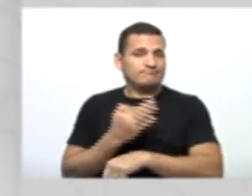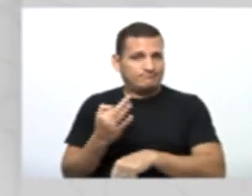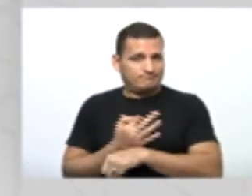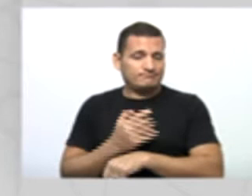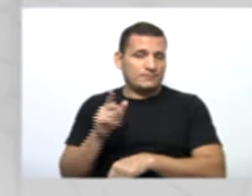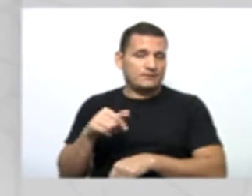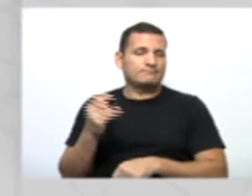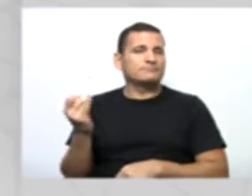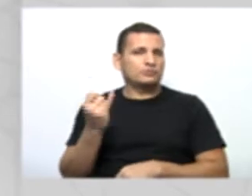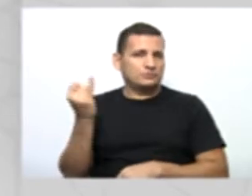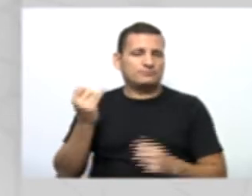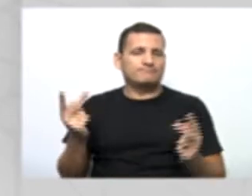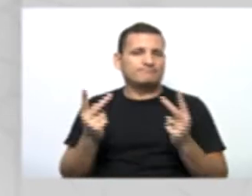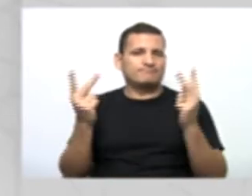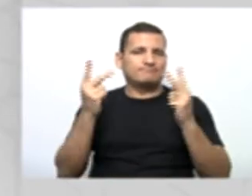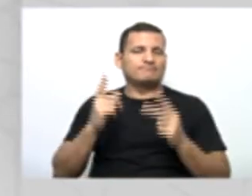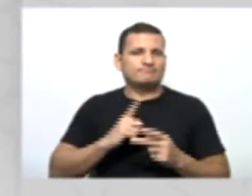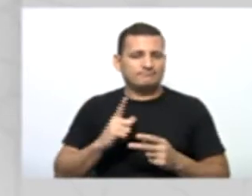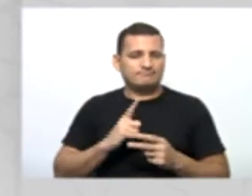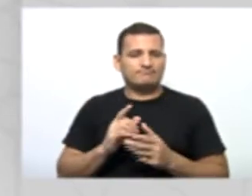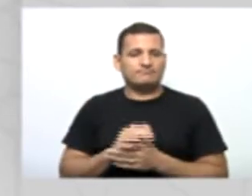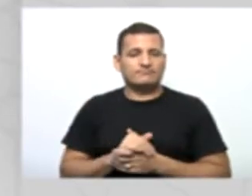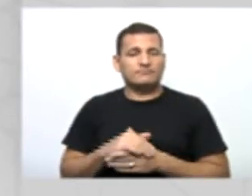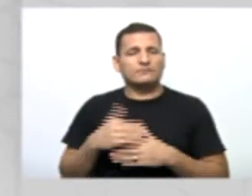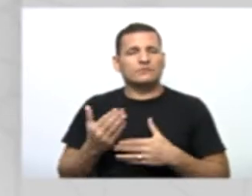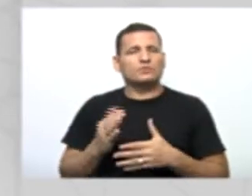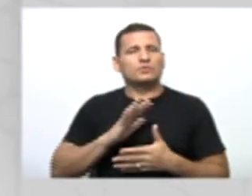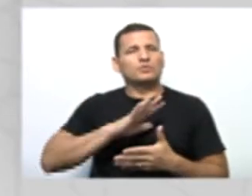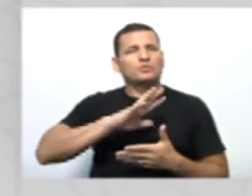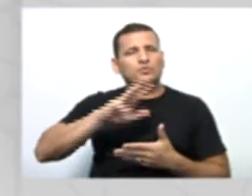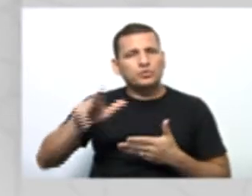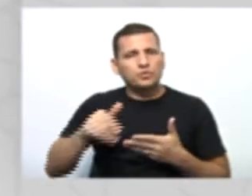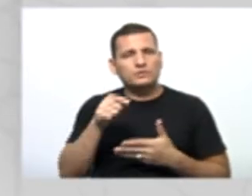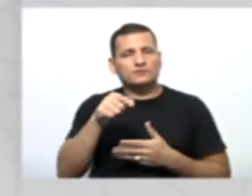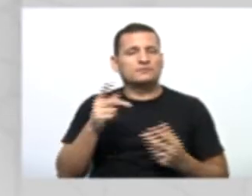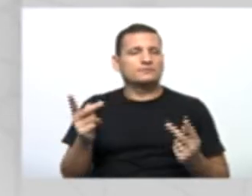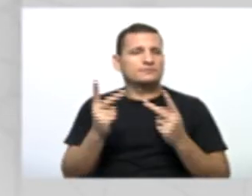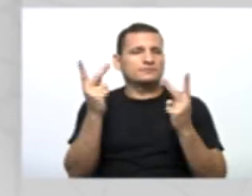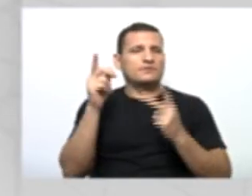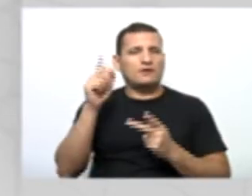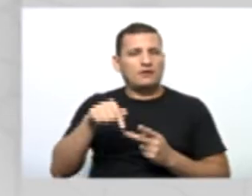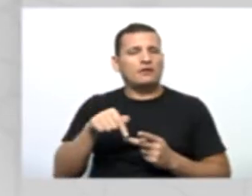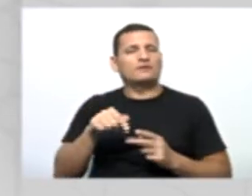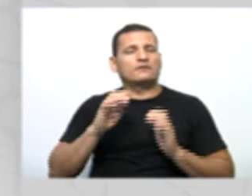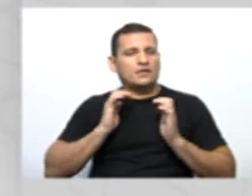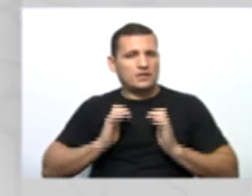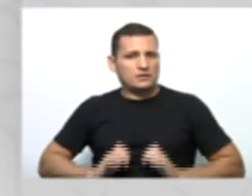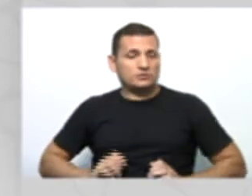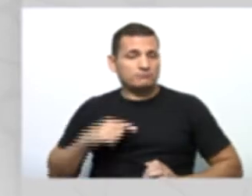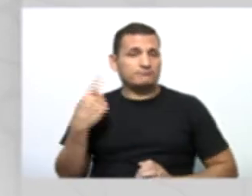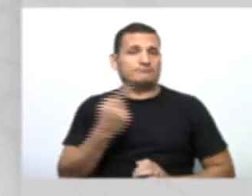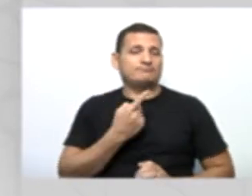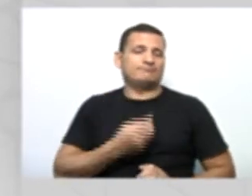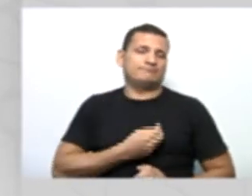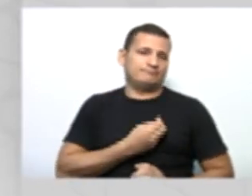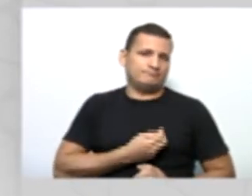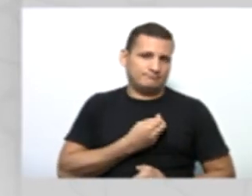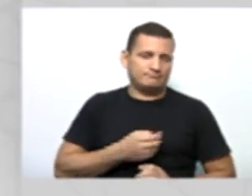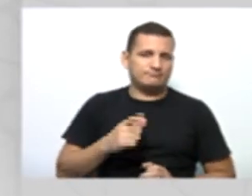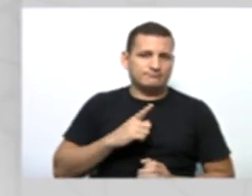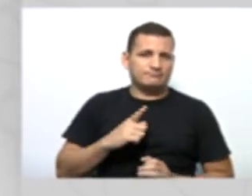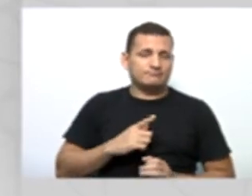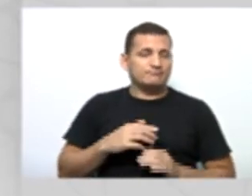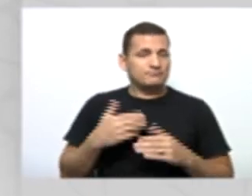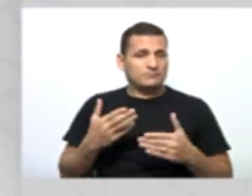virtude que favorece. Então todas essas virtudes são valores éticos que nós vivenciamos. E para eu ser uma